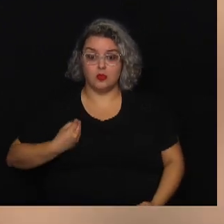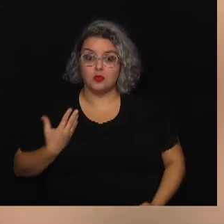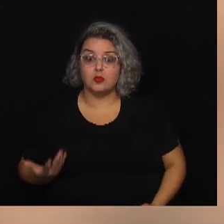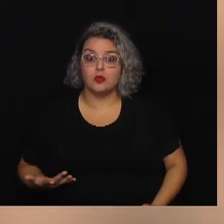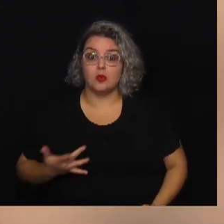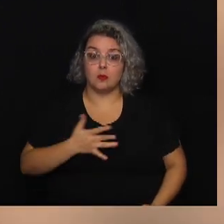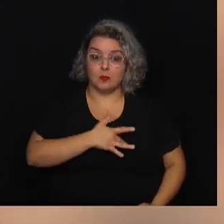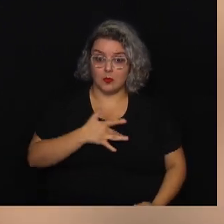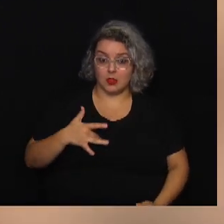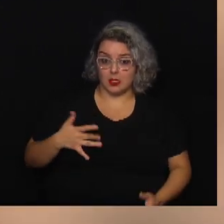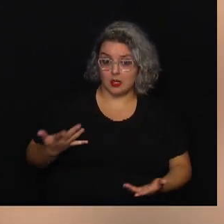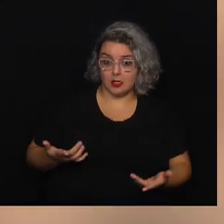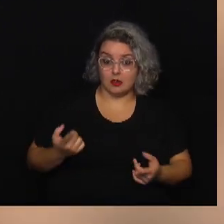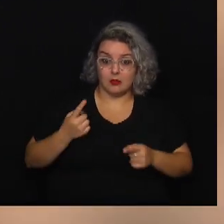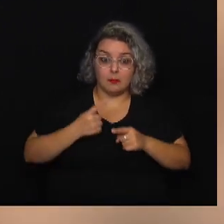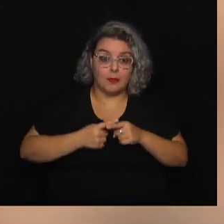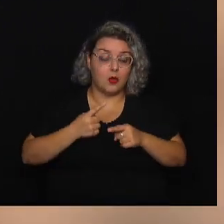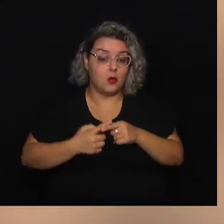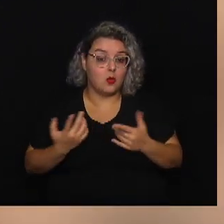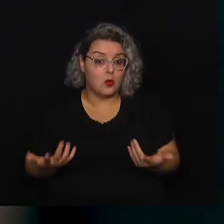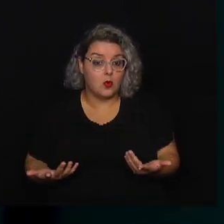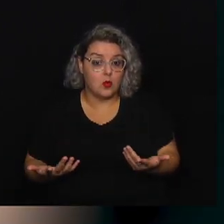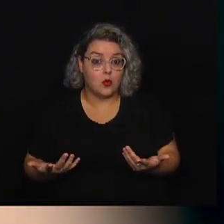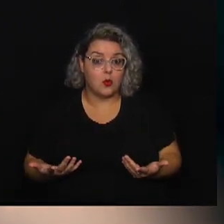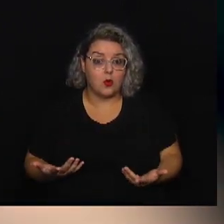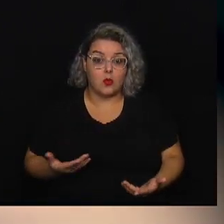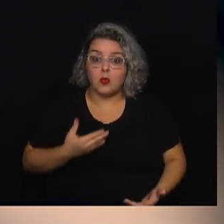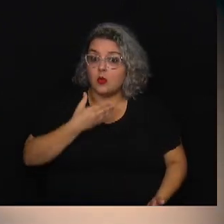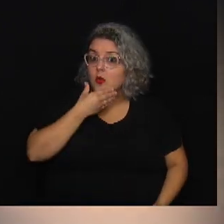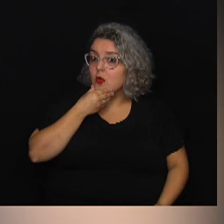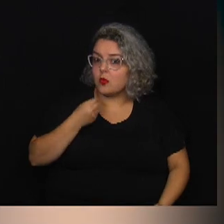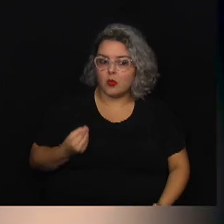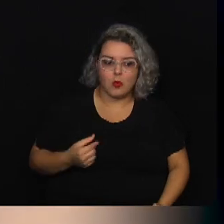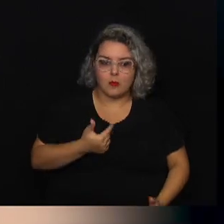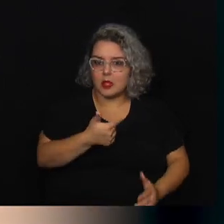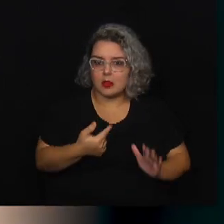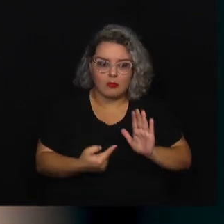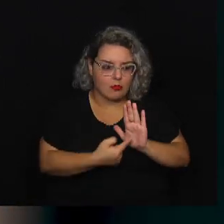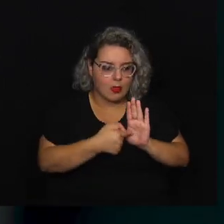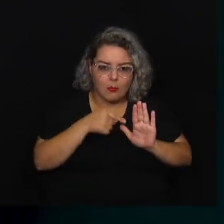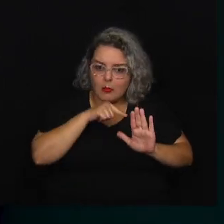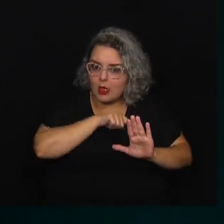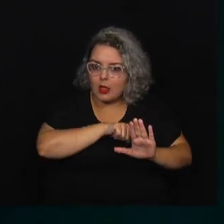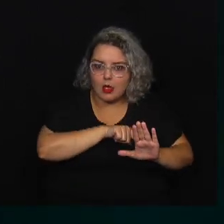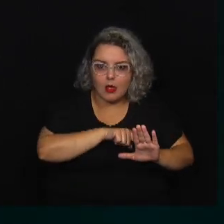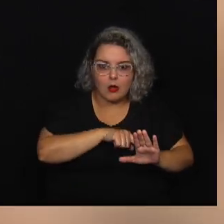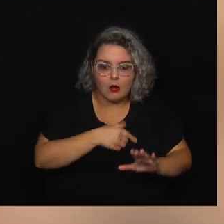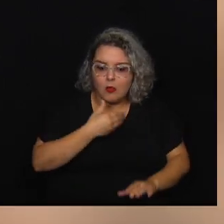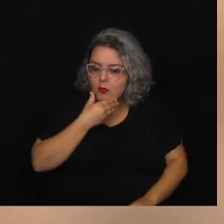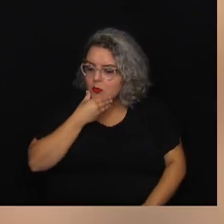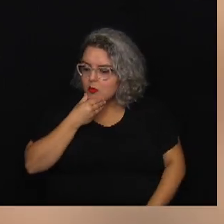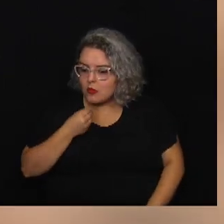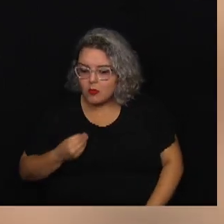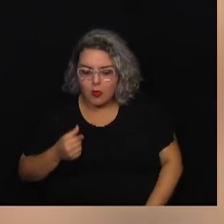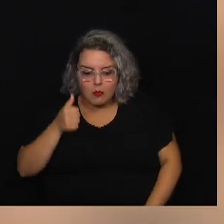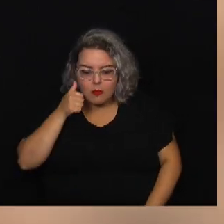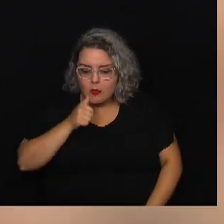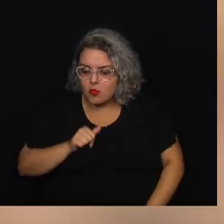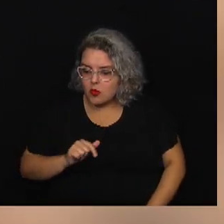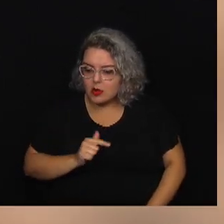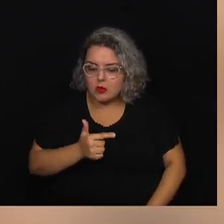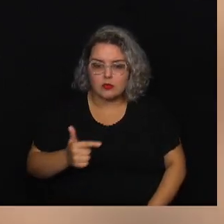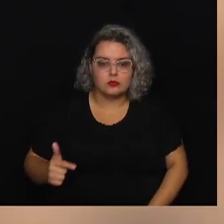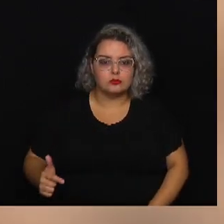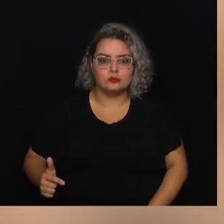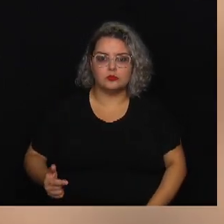saúde, porque um homem sem metáfora, um homem sem poesia, sem música,